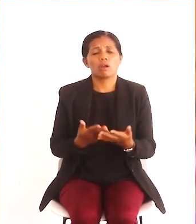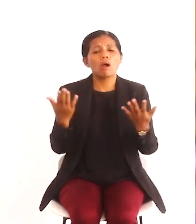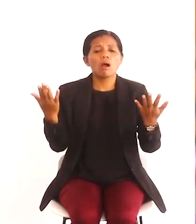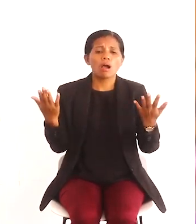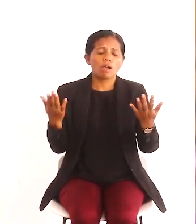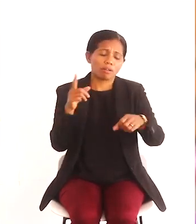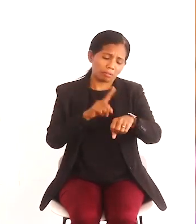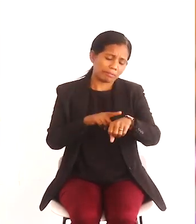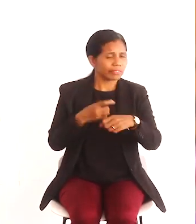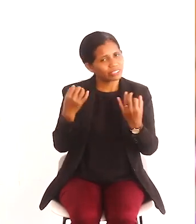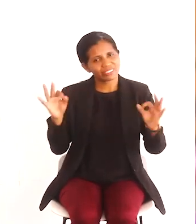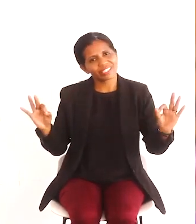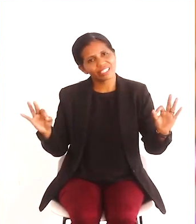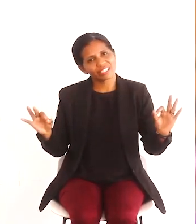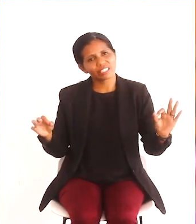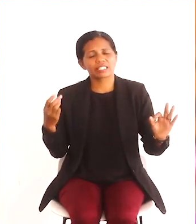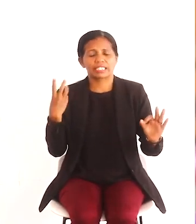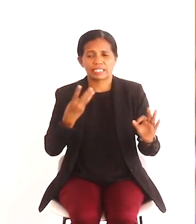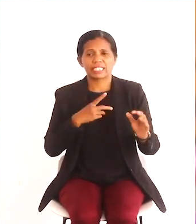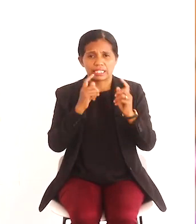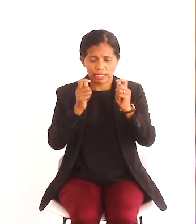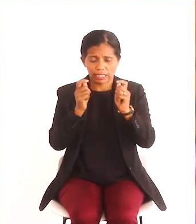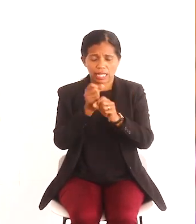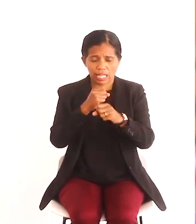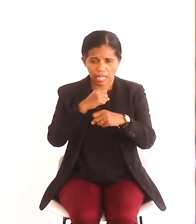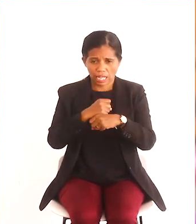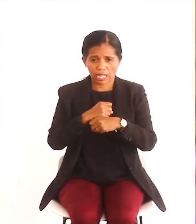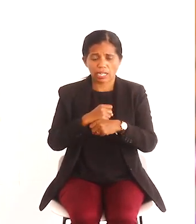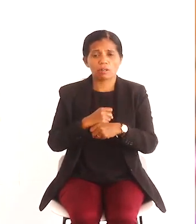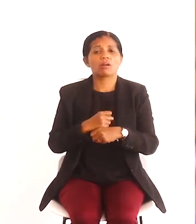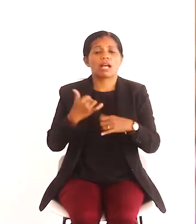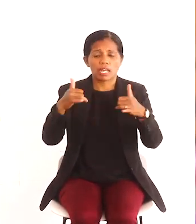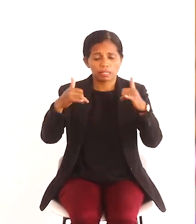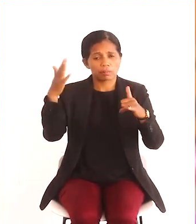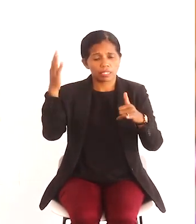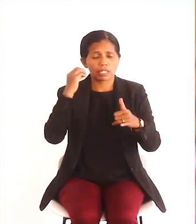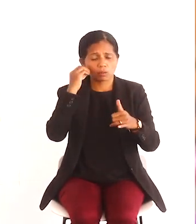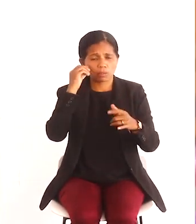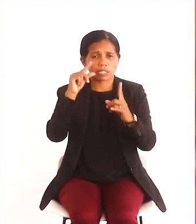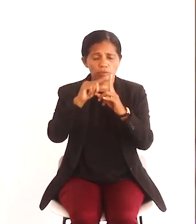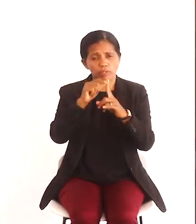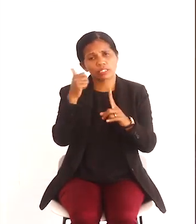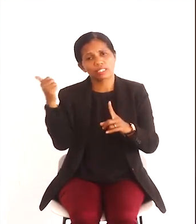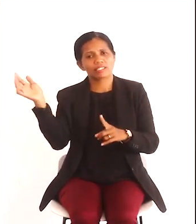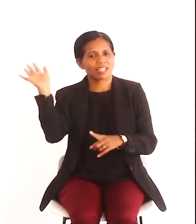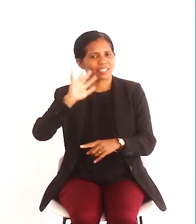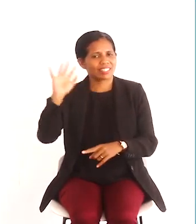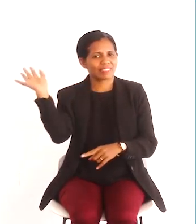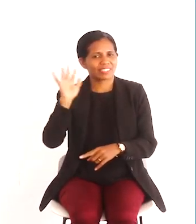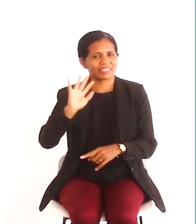tempo acabou. Tentem fazer este jogo em casa com outras palavras. Adeus, até amanhã.